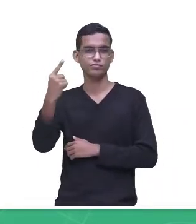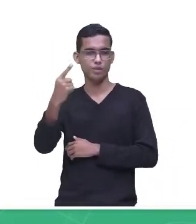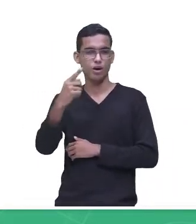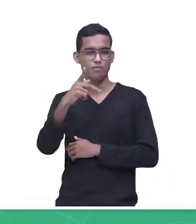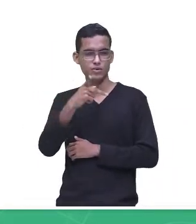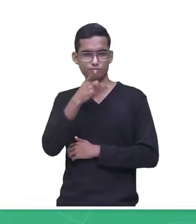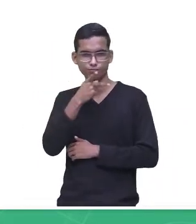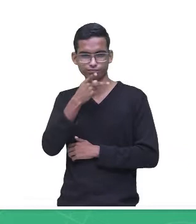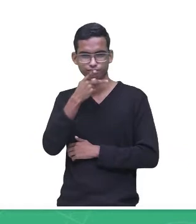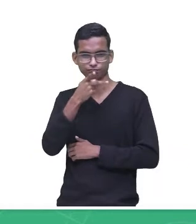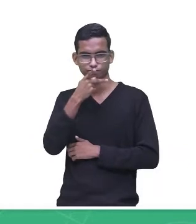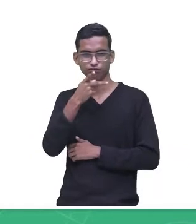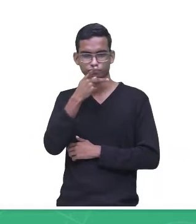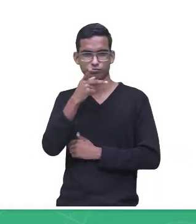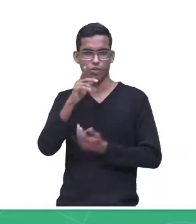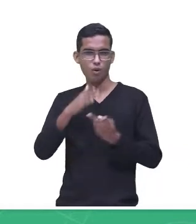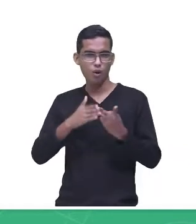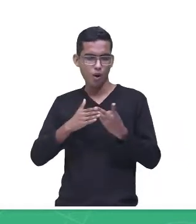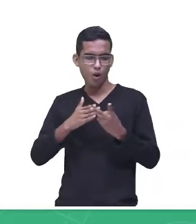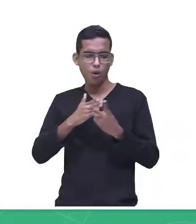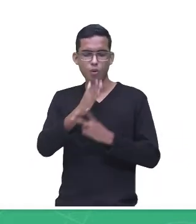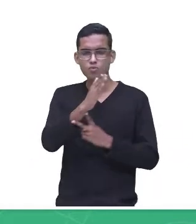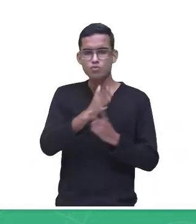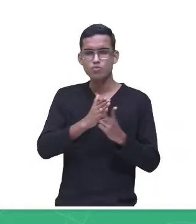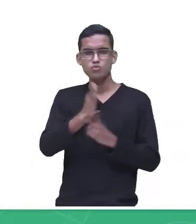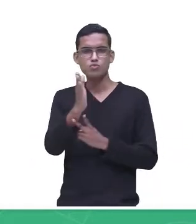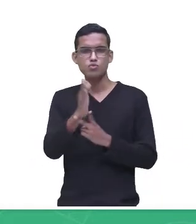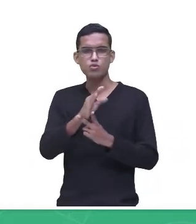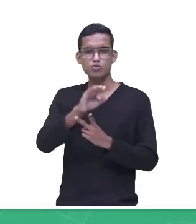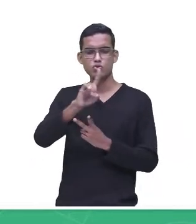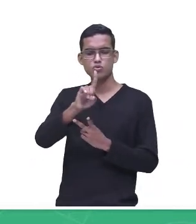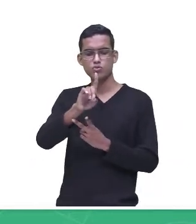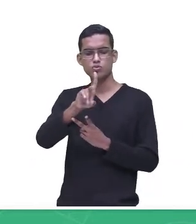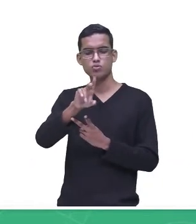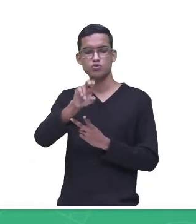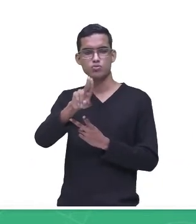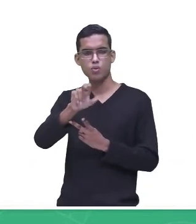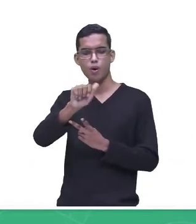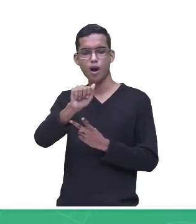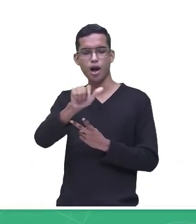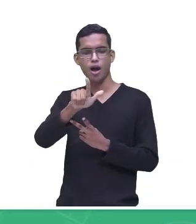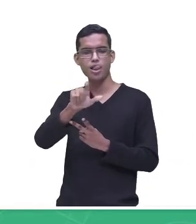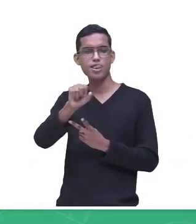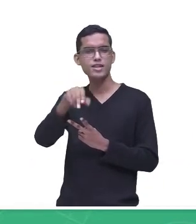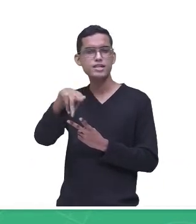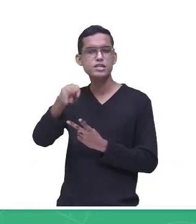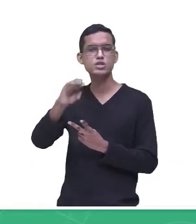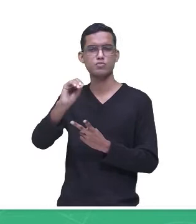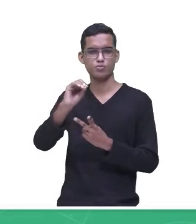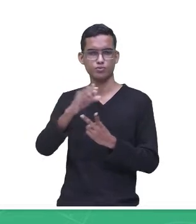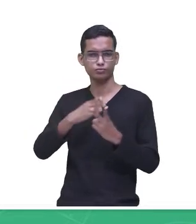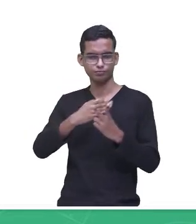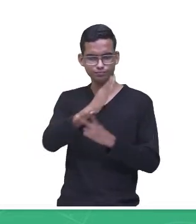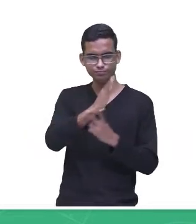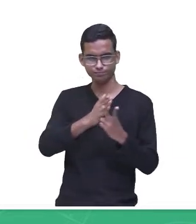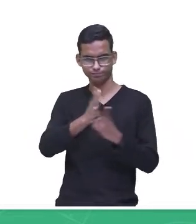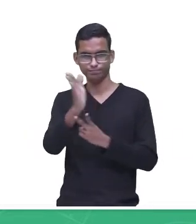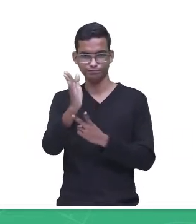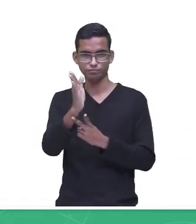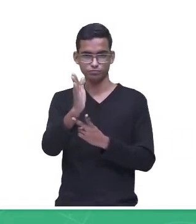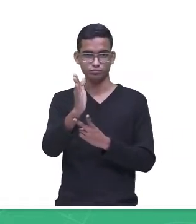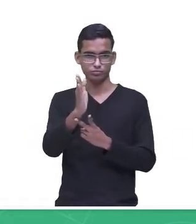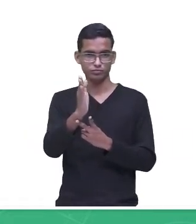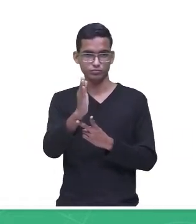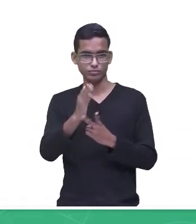famoso dualismo platônico, né? O famoso dualismo platônico. Vamos entender um pouquinho isso daí. Platão,